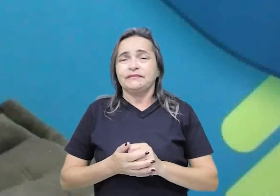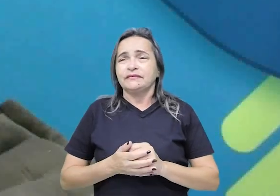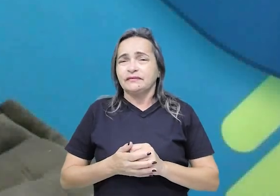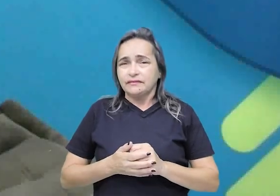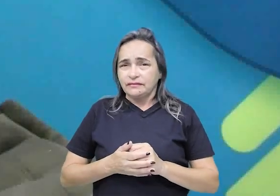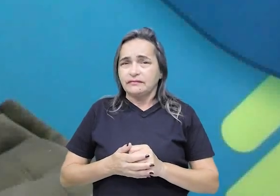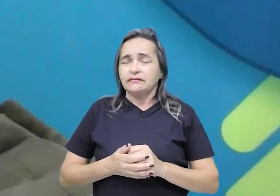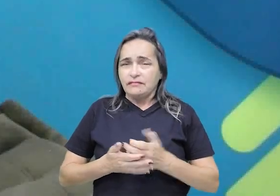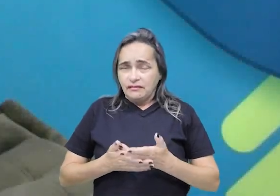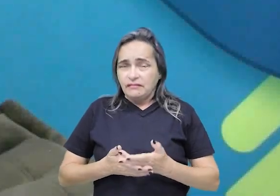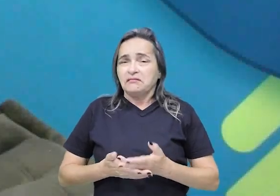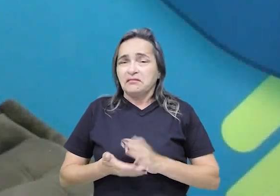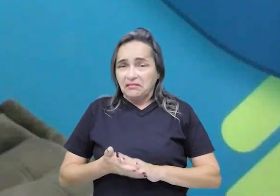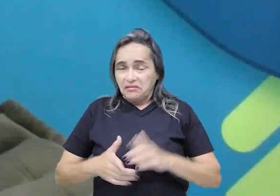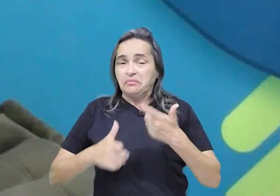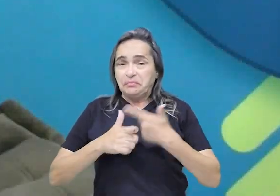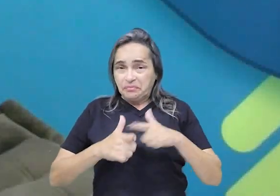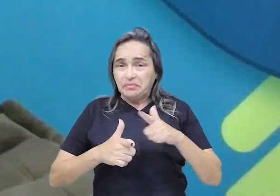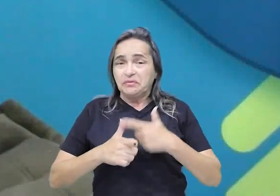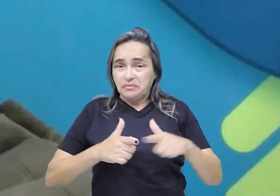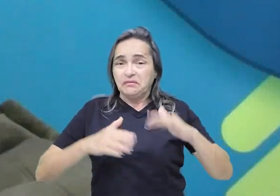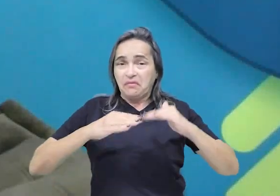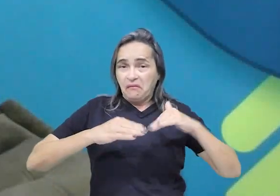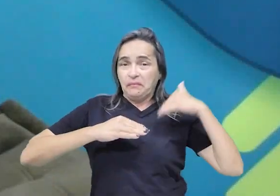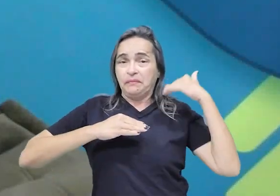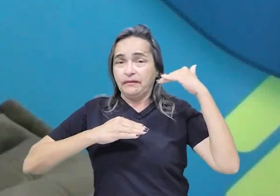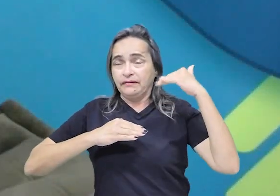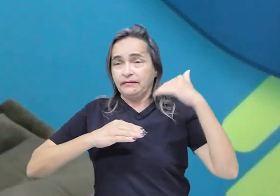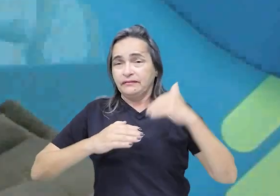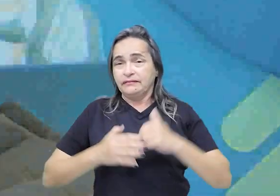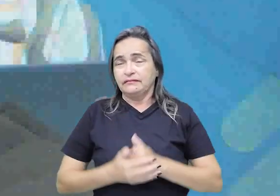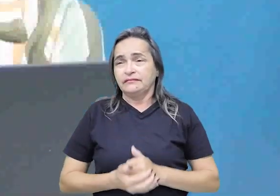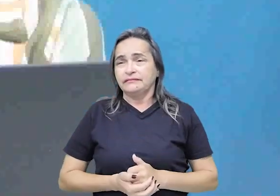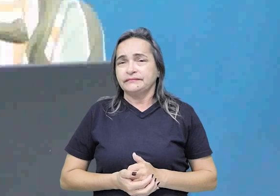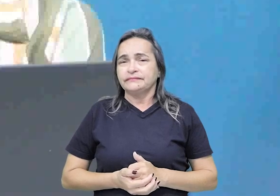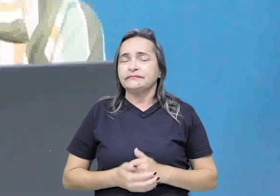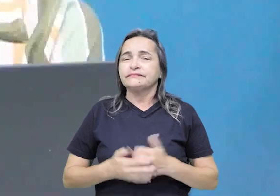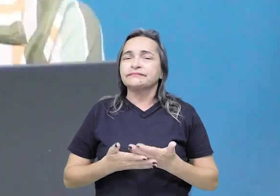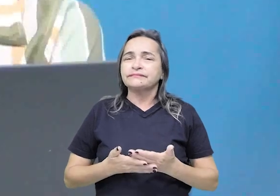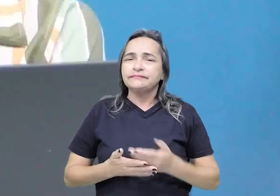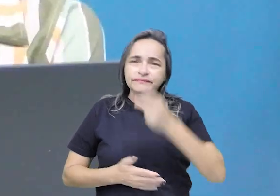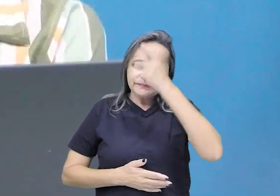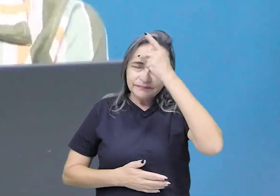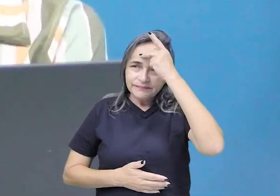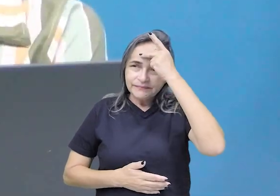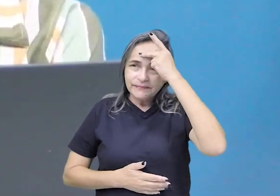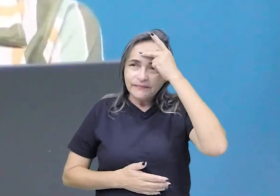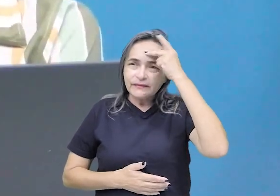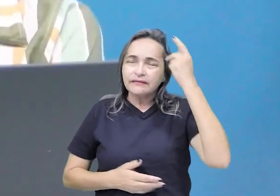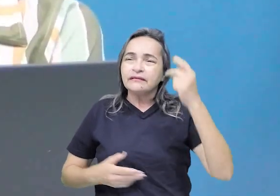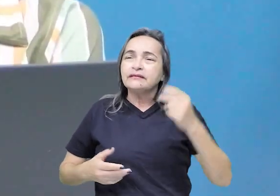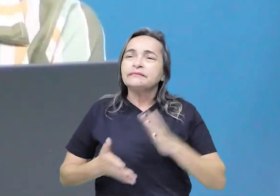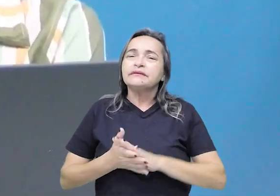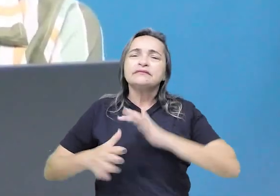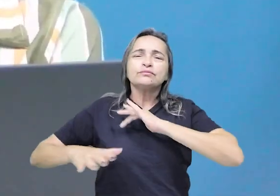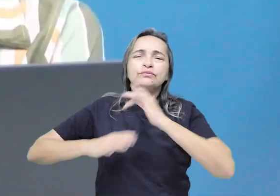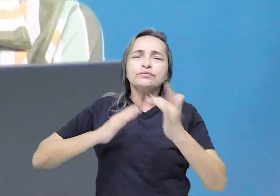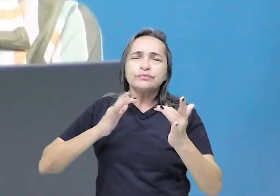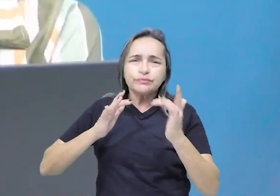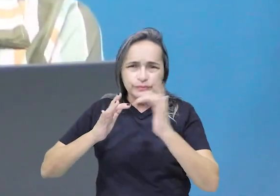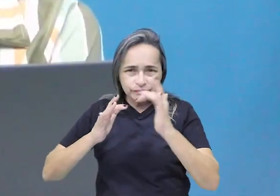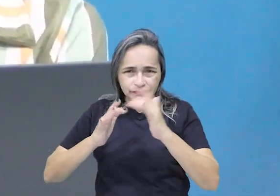que também agravam, né, a questão auditiva. A popularização das redes sociais e